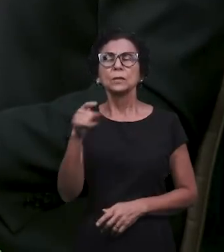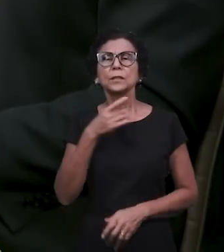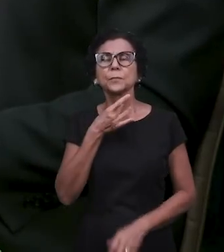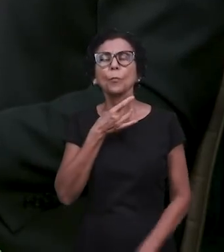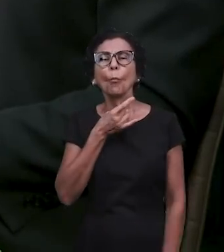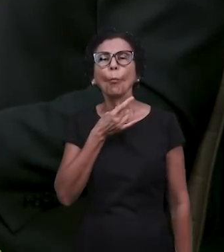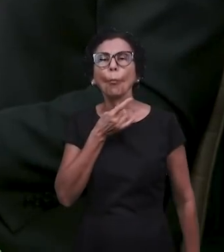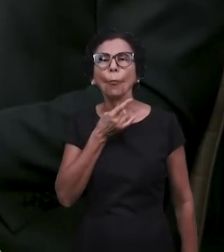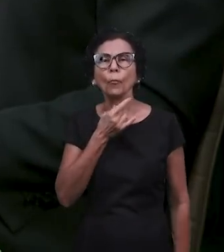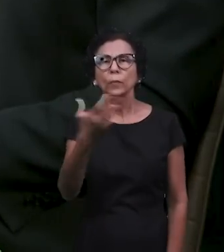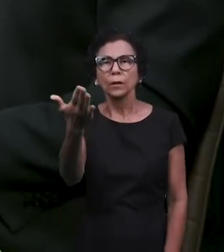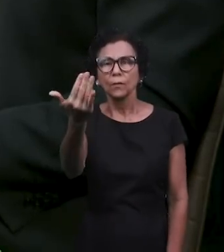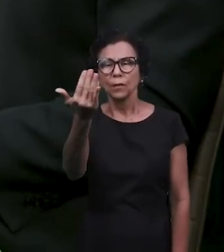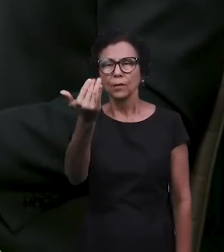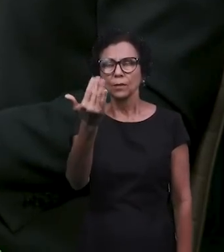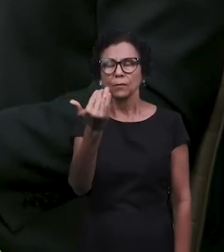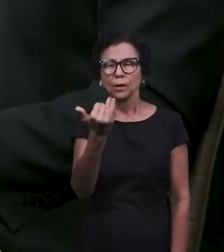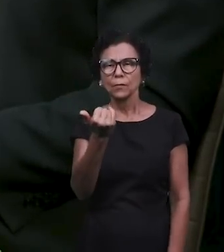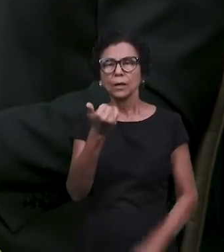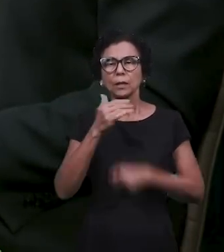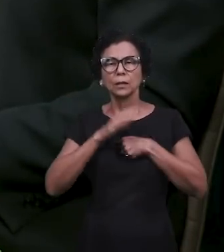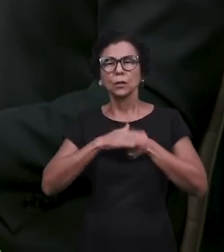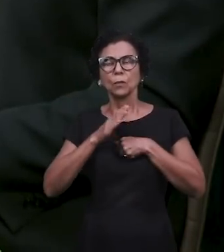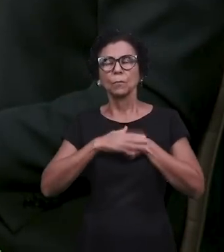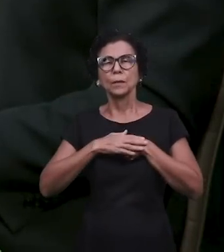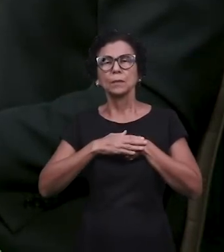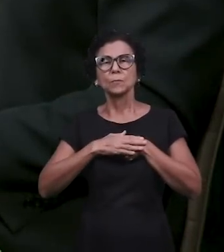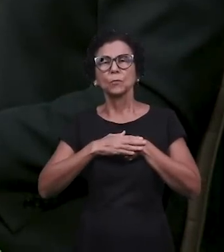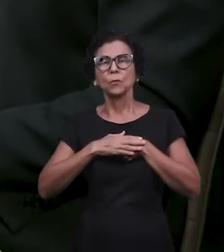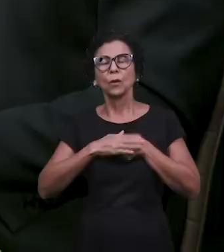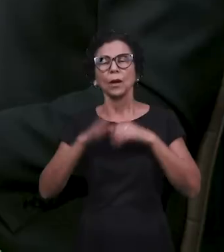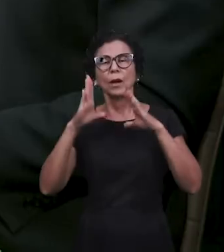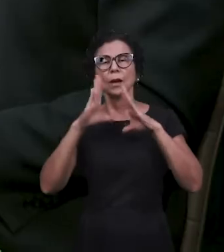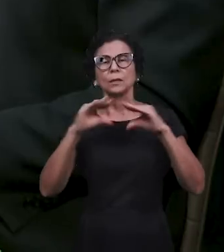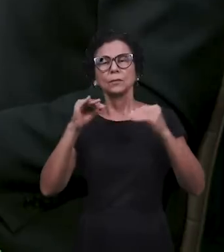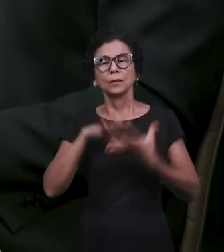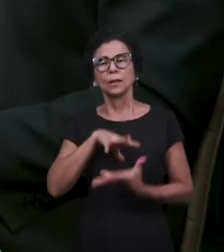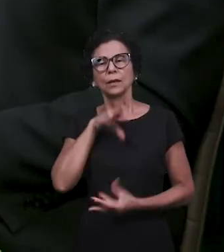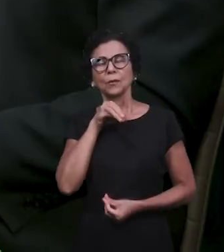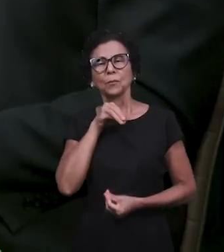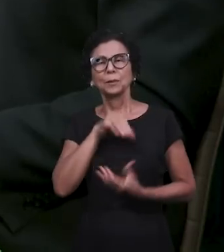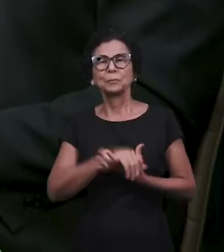saber que você tem aonde descedentar a sede da sua alma.